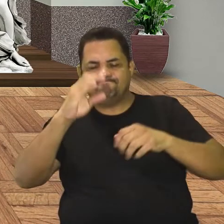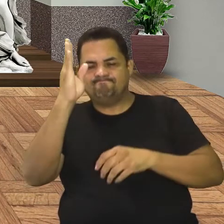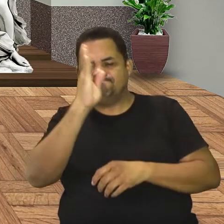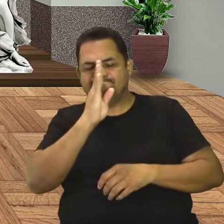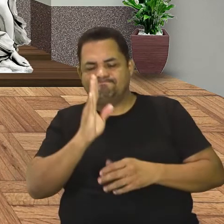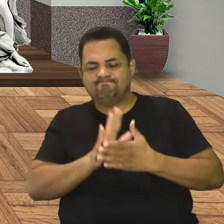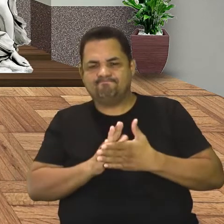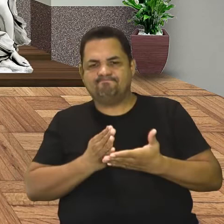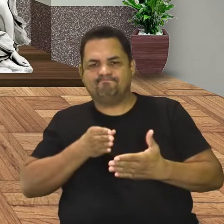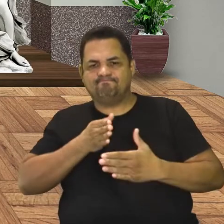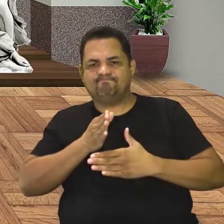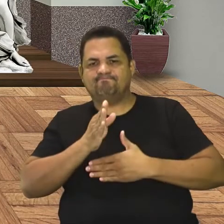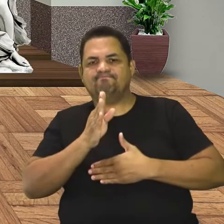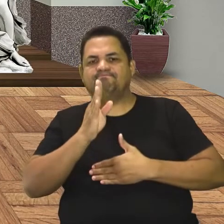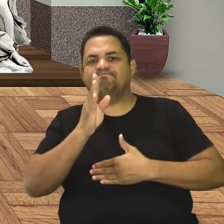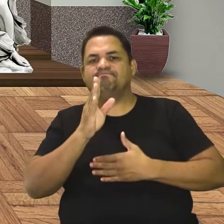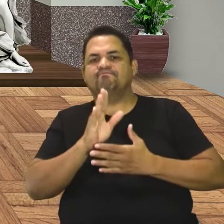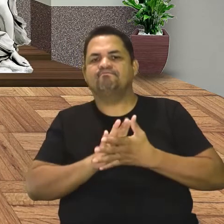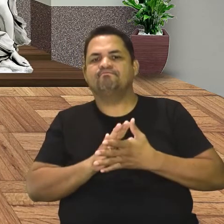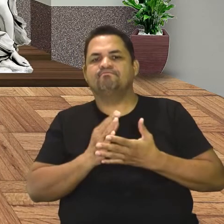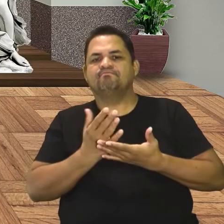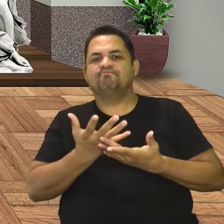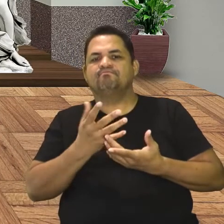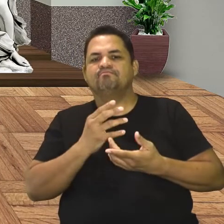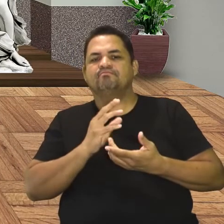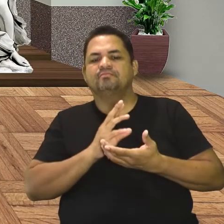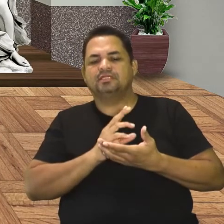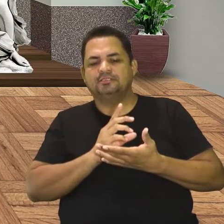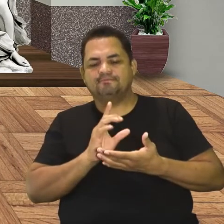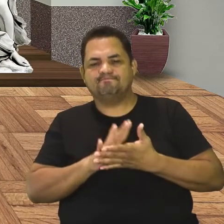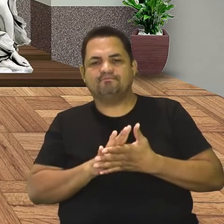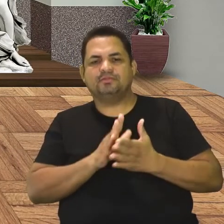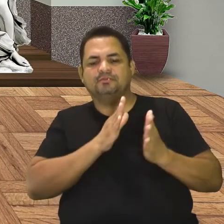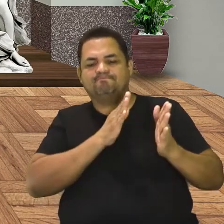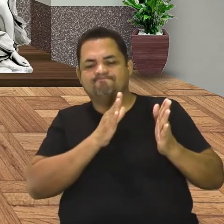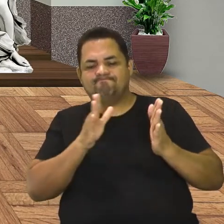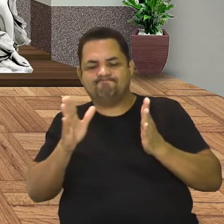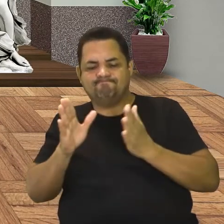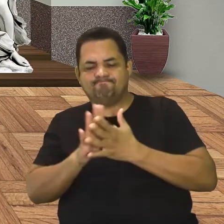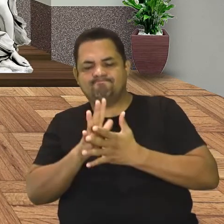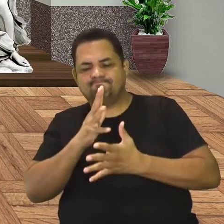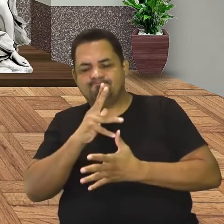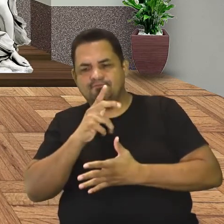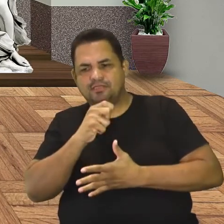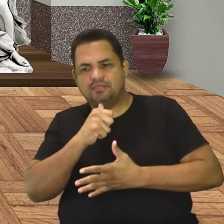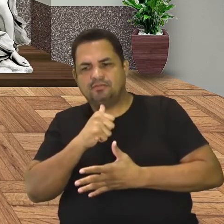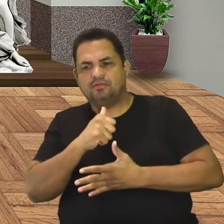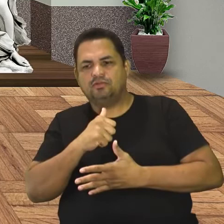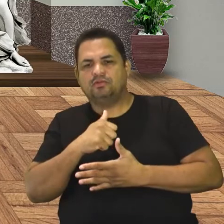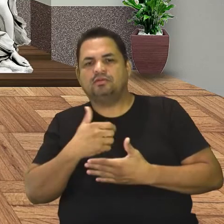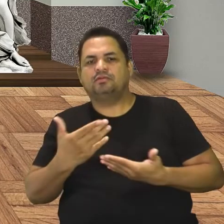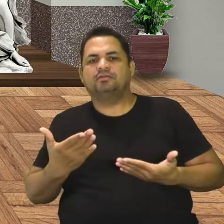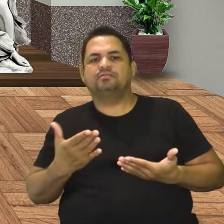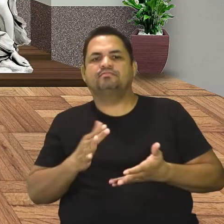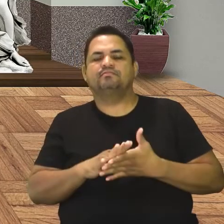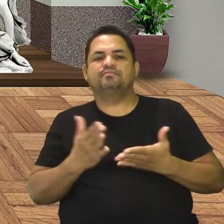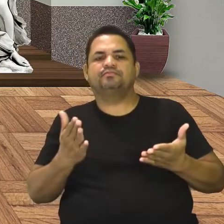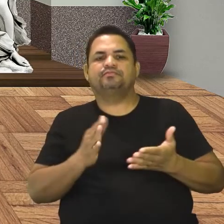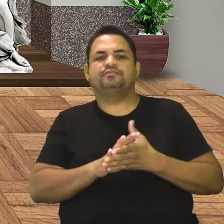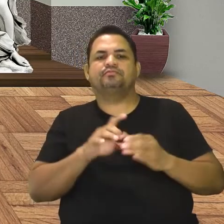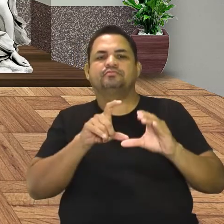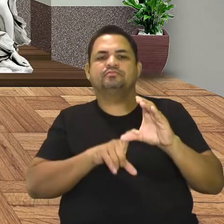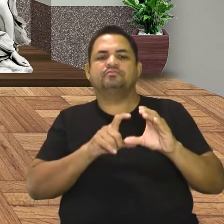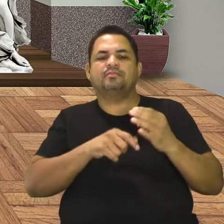passar, que vai ser reflexo por muitos e muitos anos no Brasil. Inclusive de dívida externa essa que